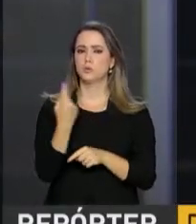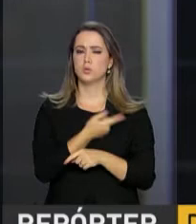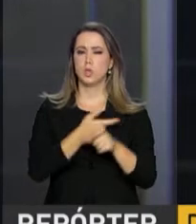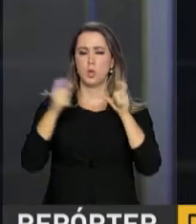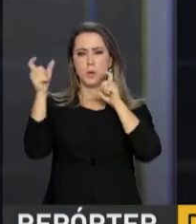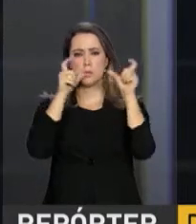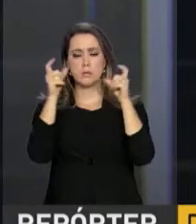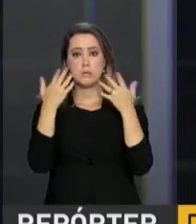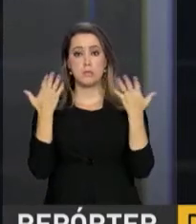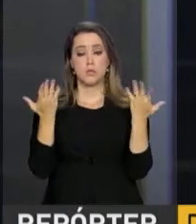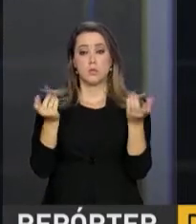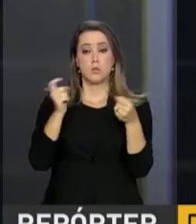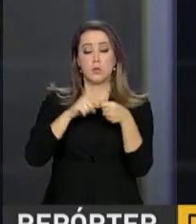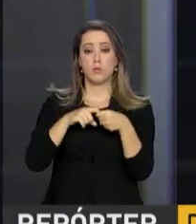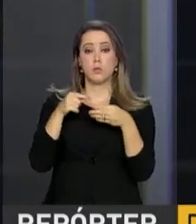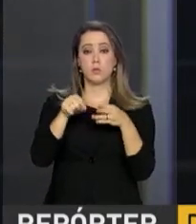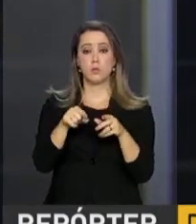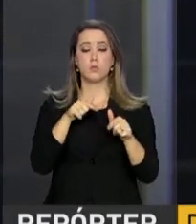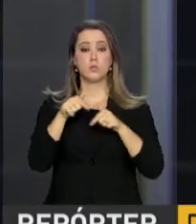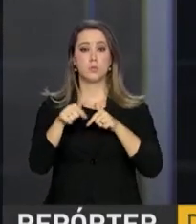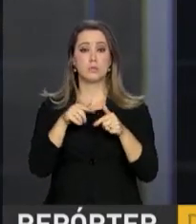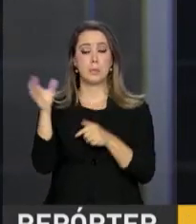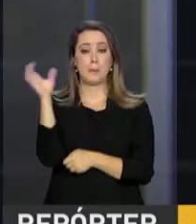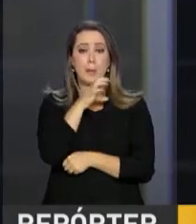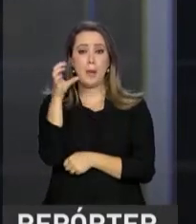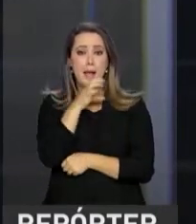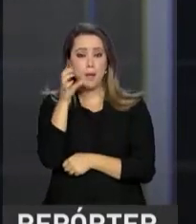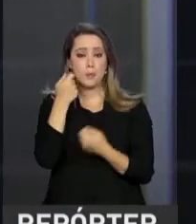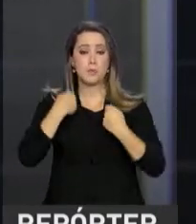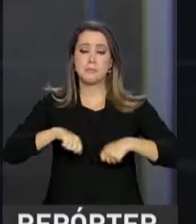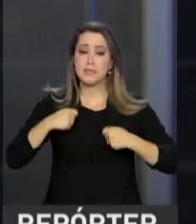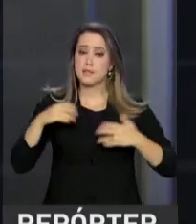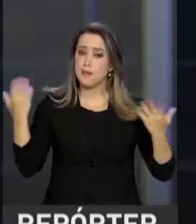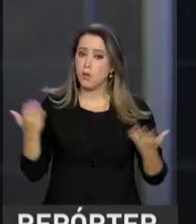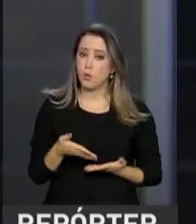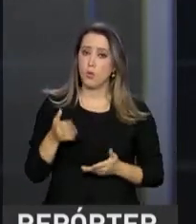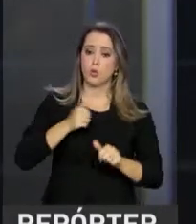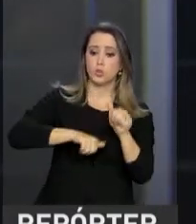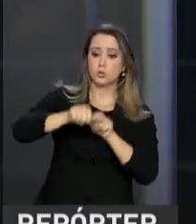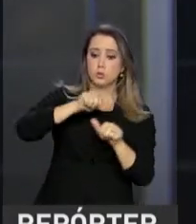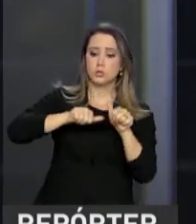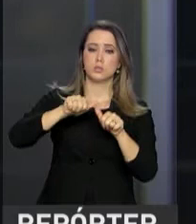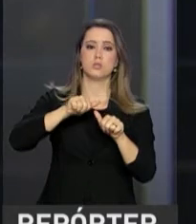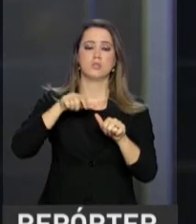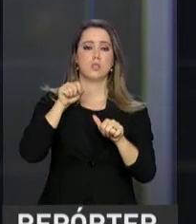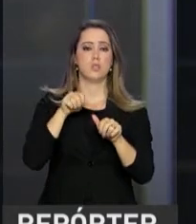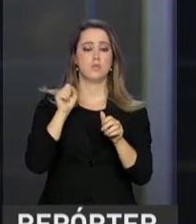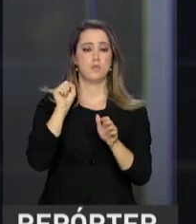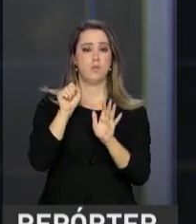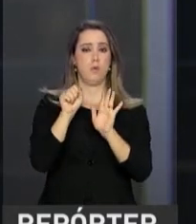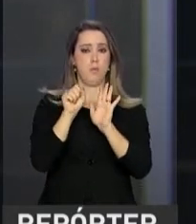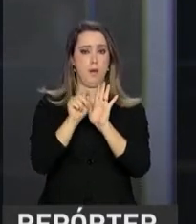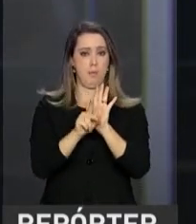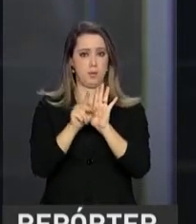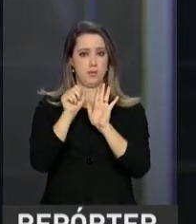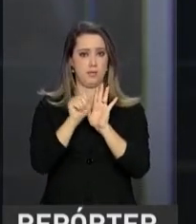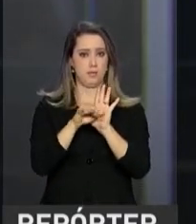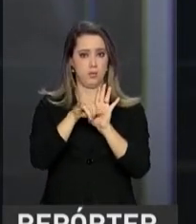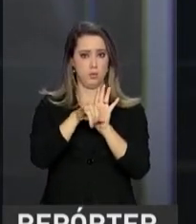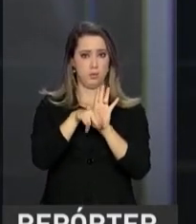atenções estão voltadas para a tarefa urgente de consertar a previdência o atual sistema